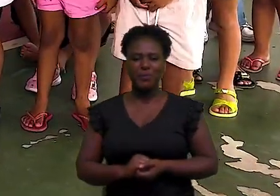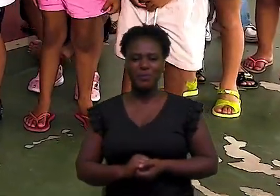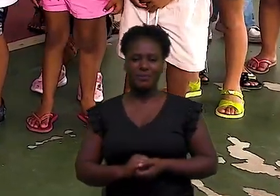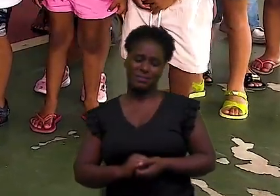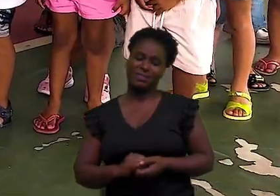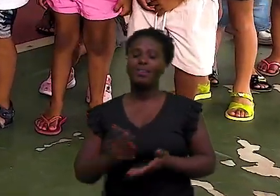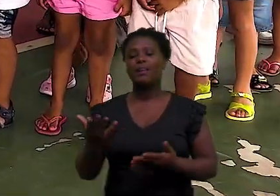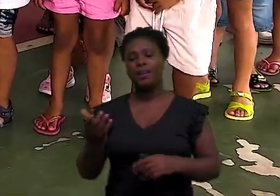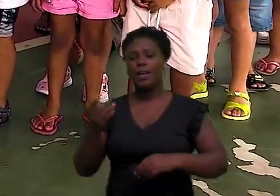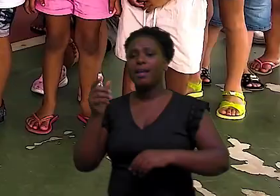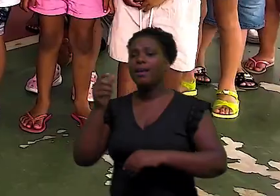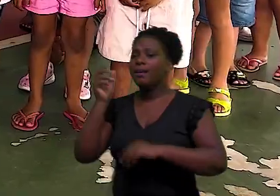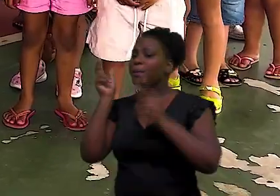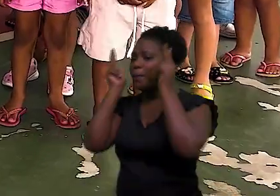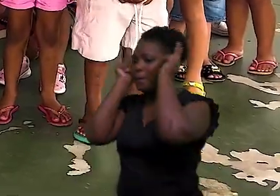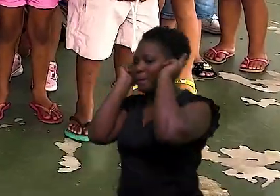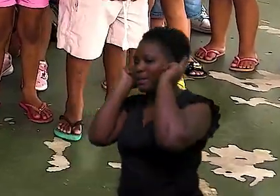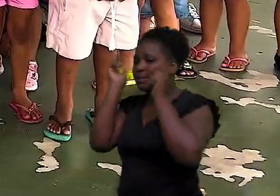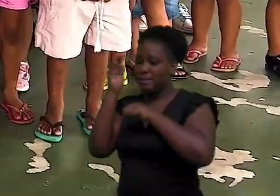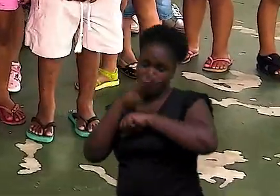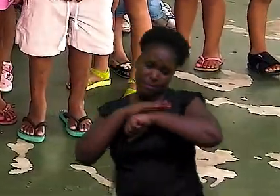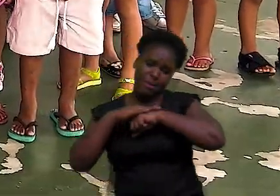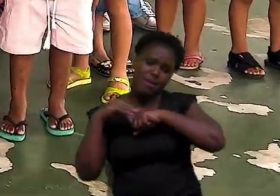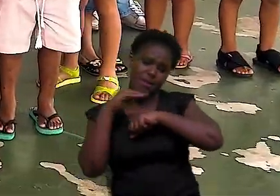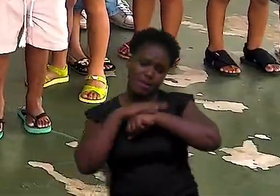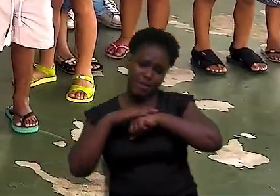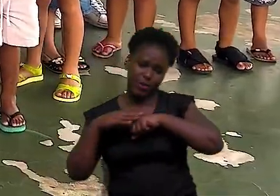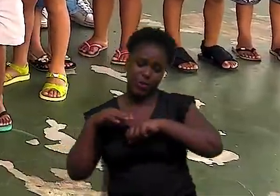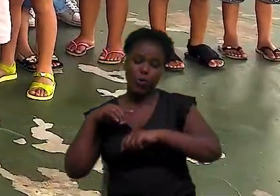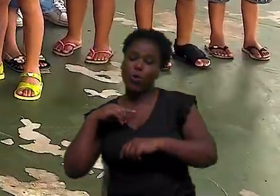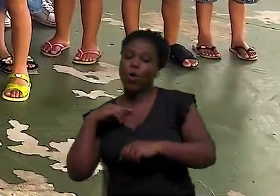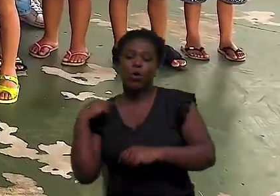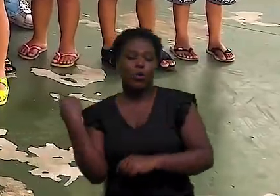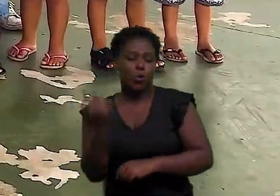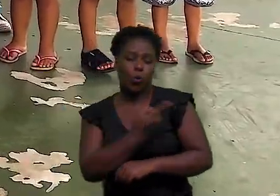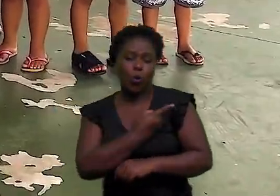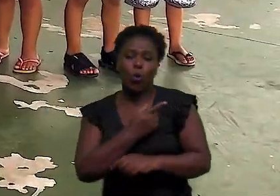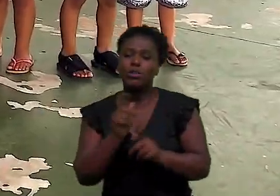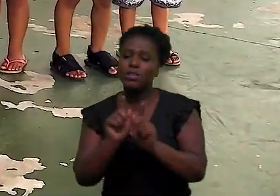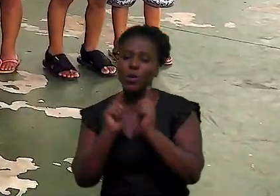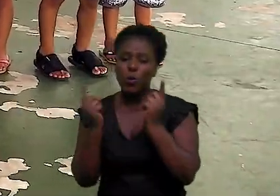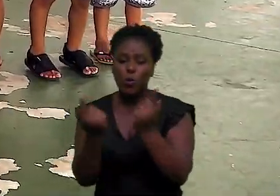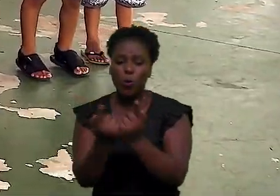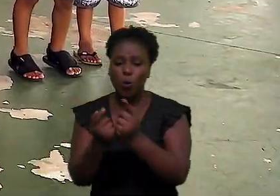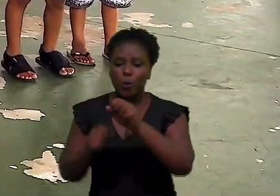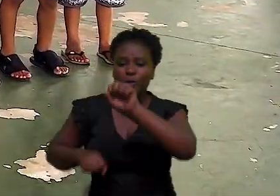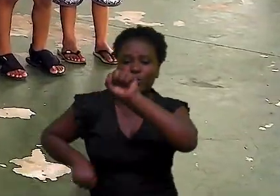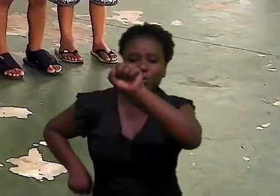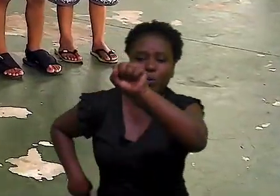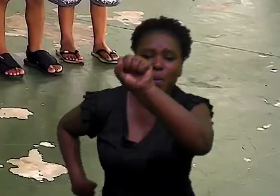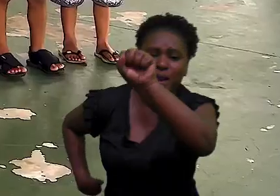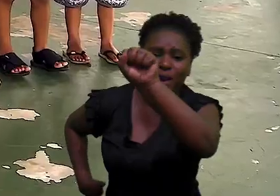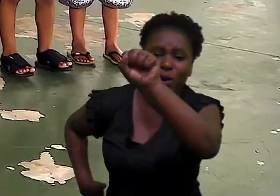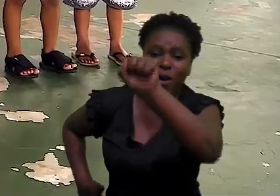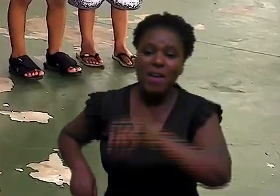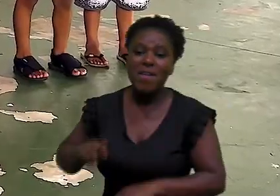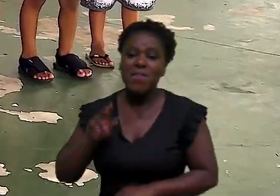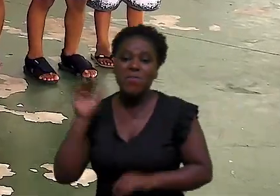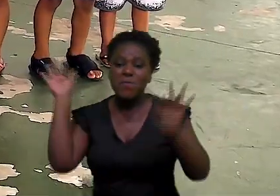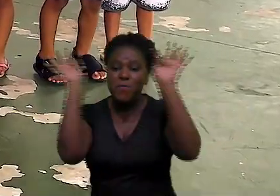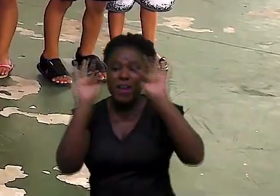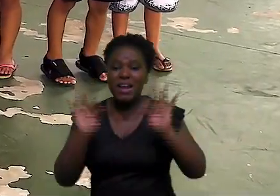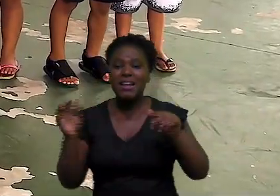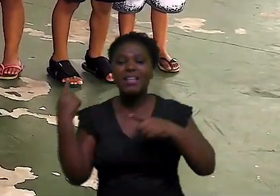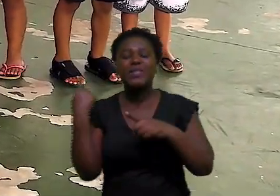Querido PG, a Turma dos Super-Heróis ficou muito feliz em receber sua carta. Estamos ansiosos